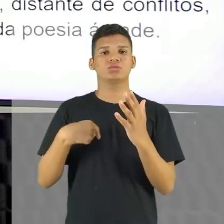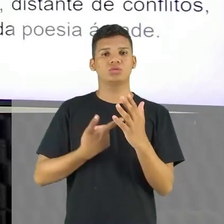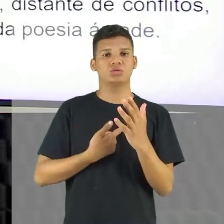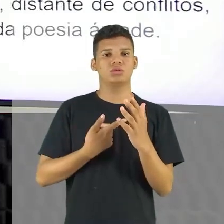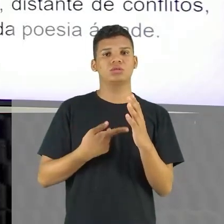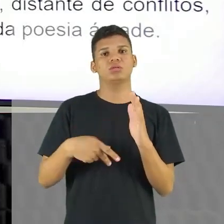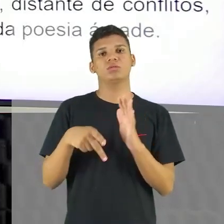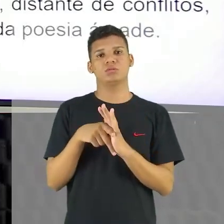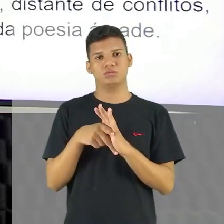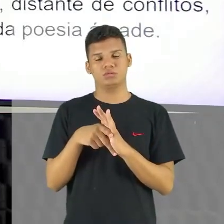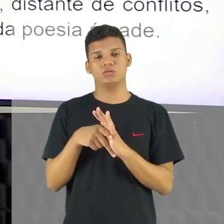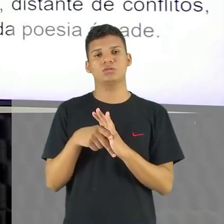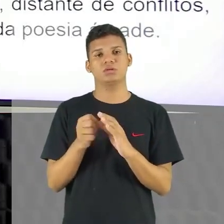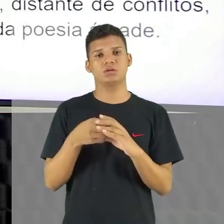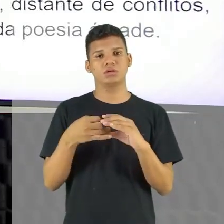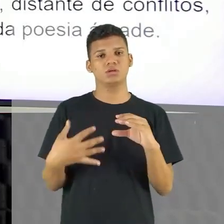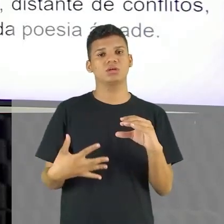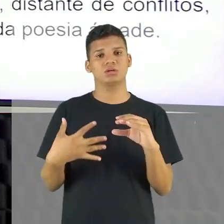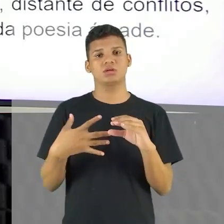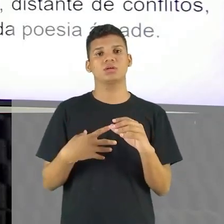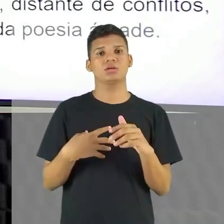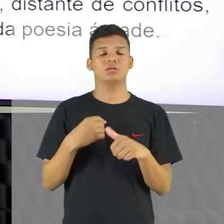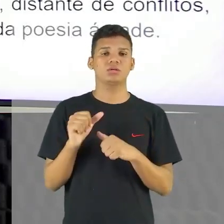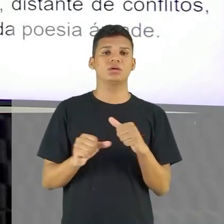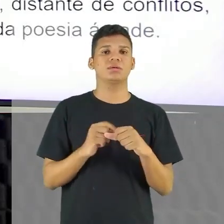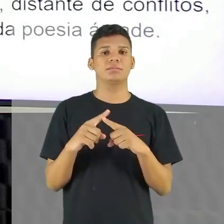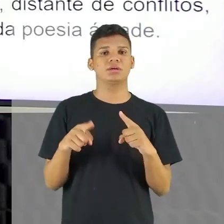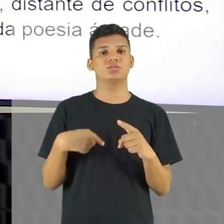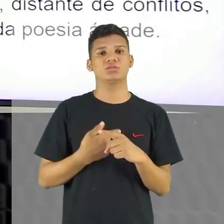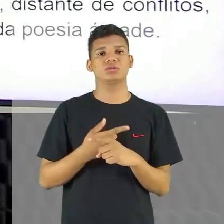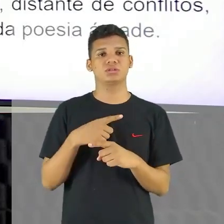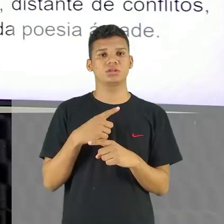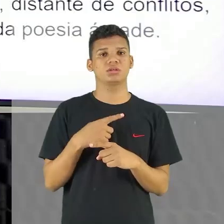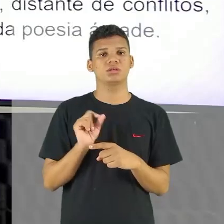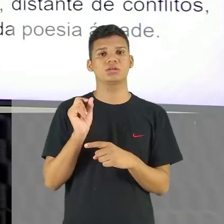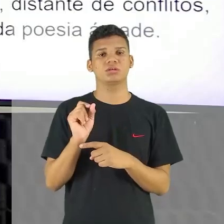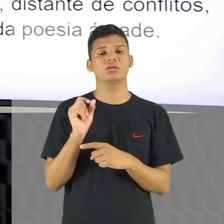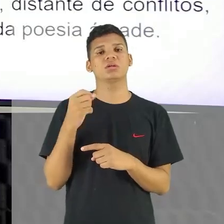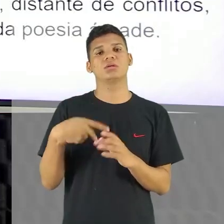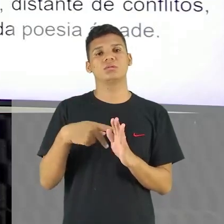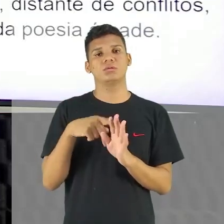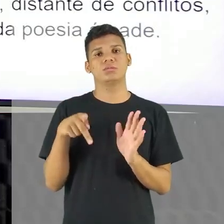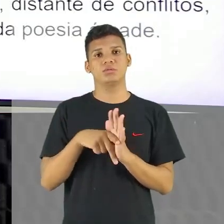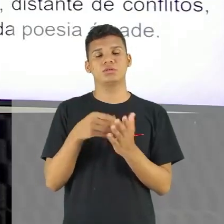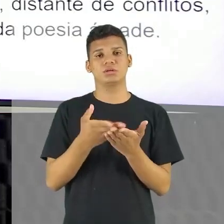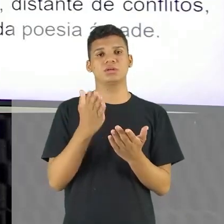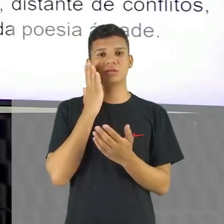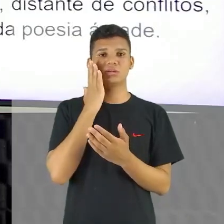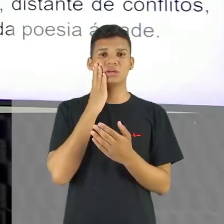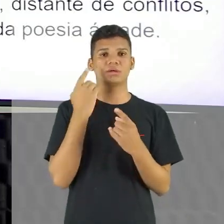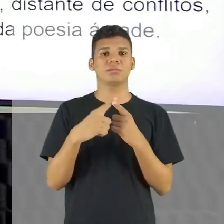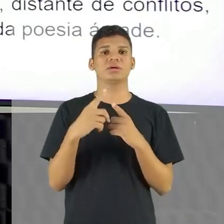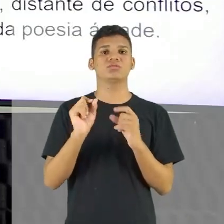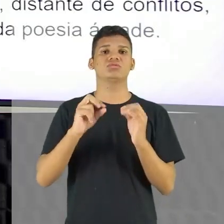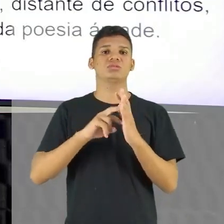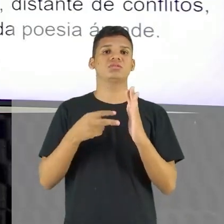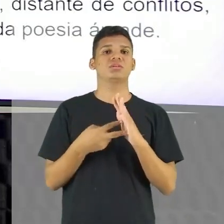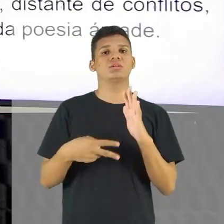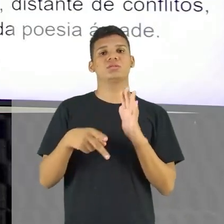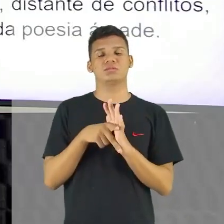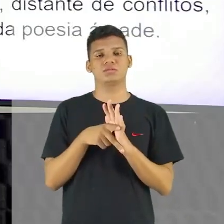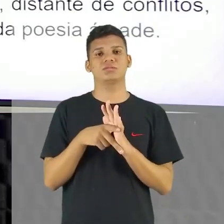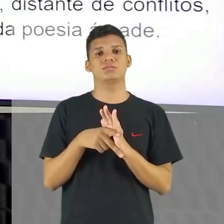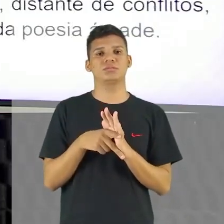pátria, nacionalismo, característica do modernismo. Então, a gente tem aqui, eu marquei para você entender por quê? Memória, história